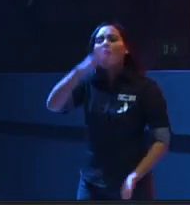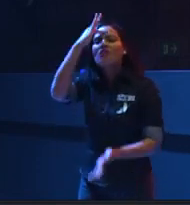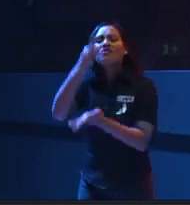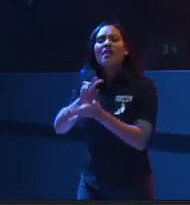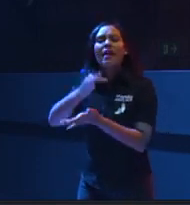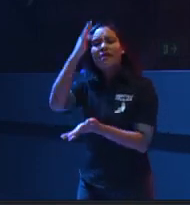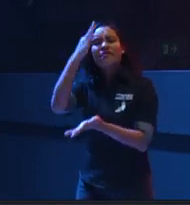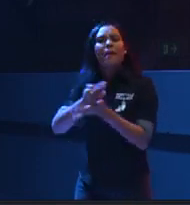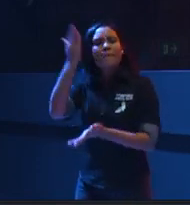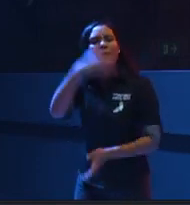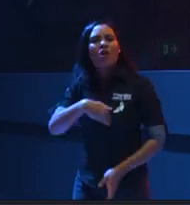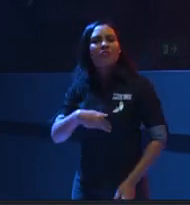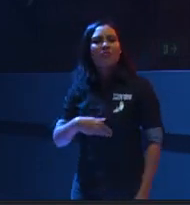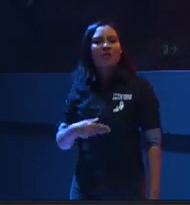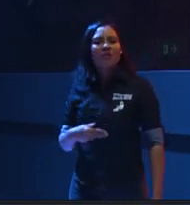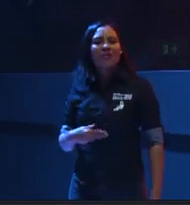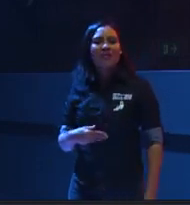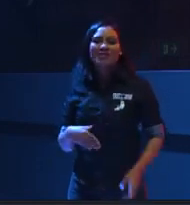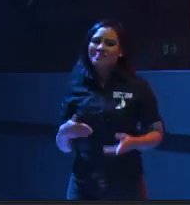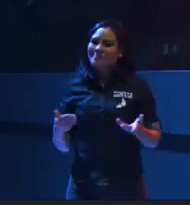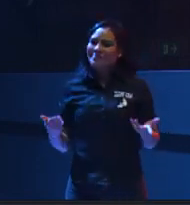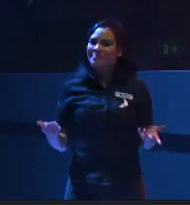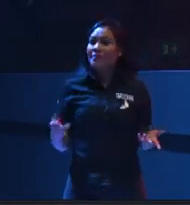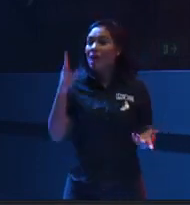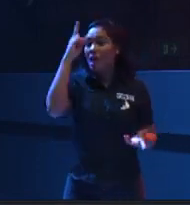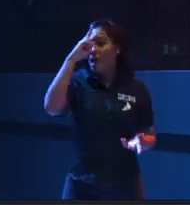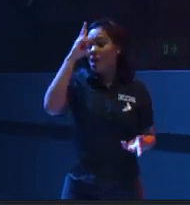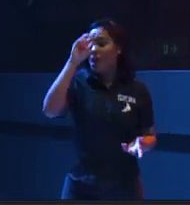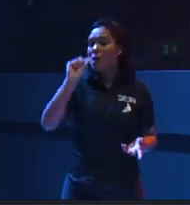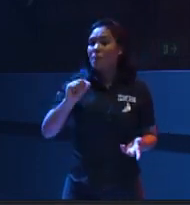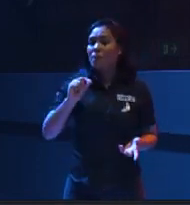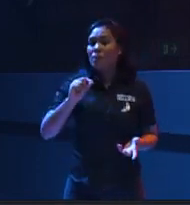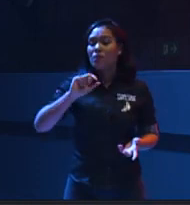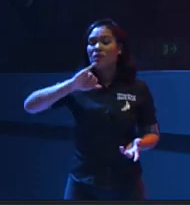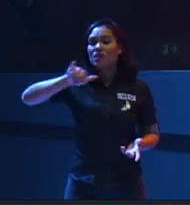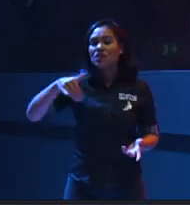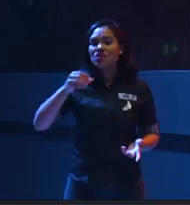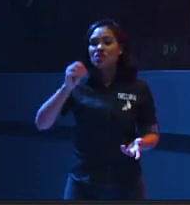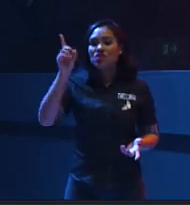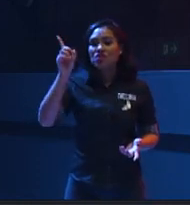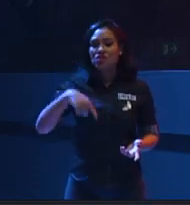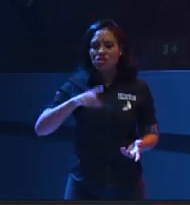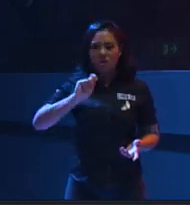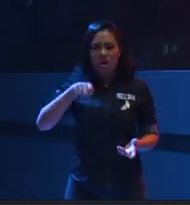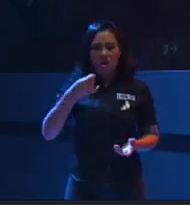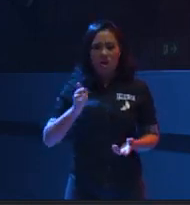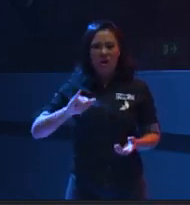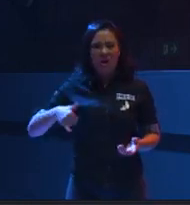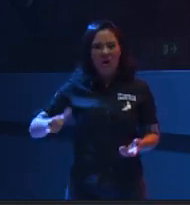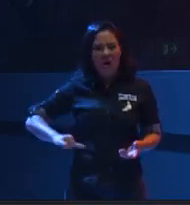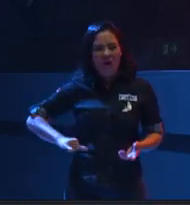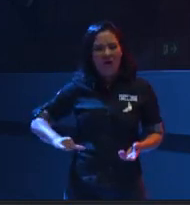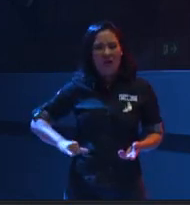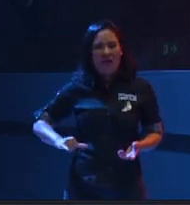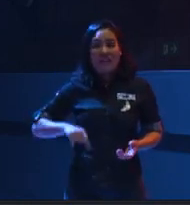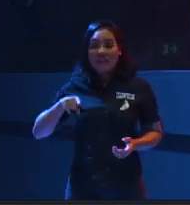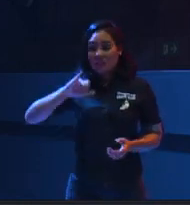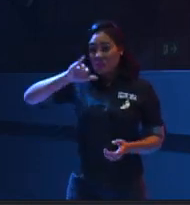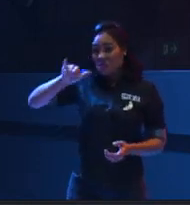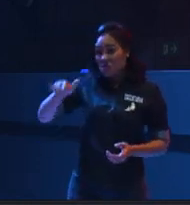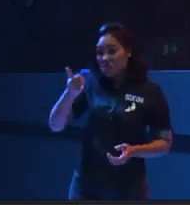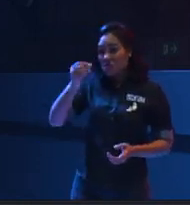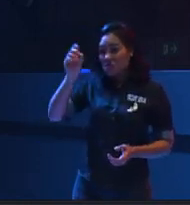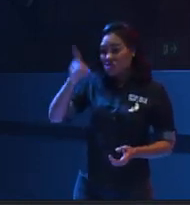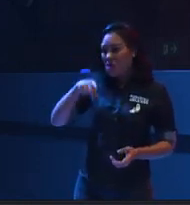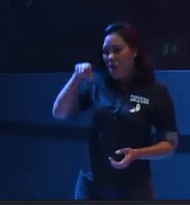fico alembra da história de Jó é o diabo tem a permissão de Deus para tocar na vila de Jó Jó o homem mais